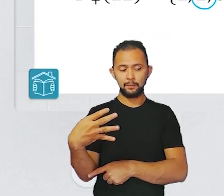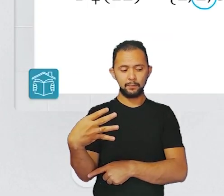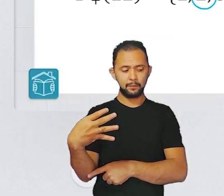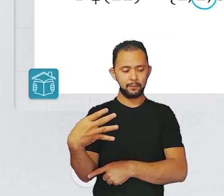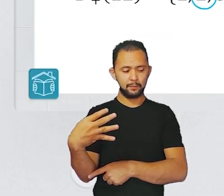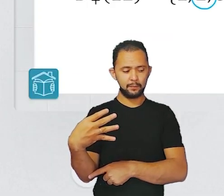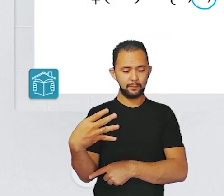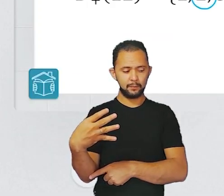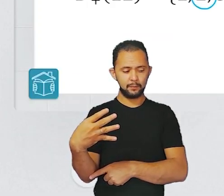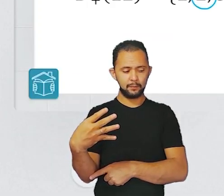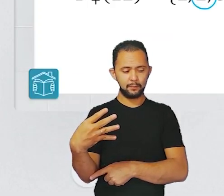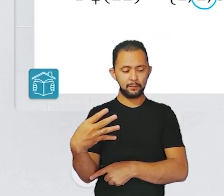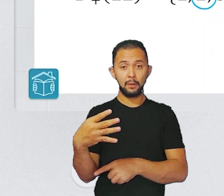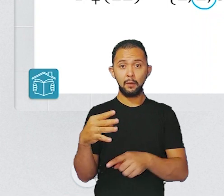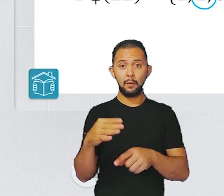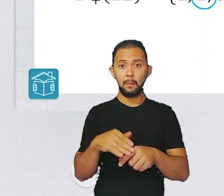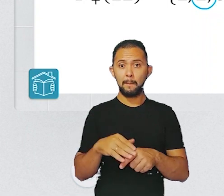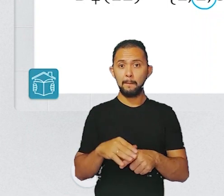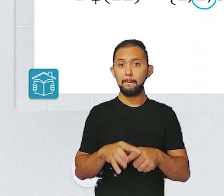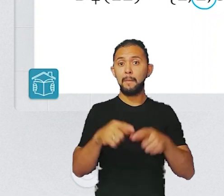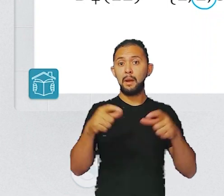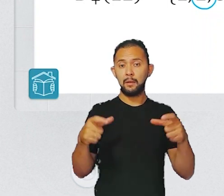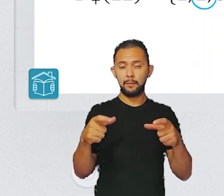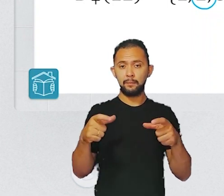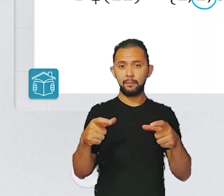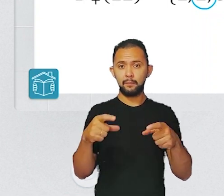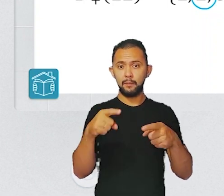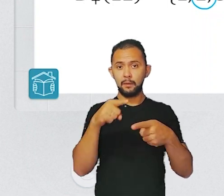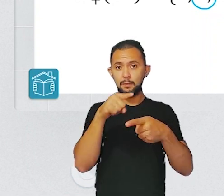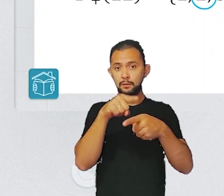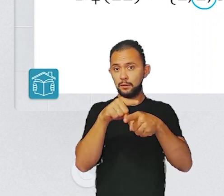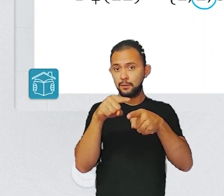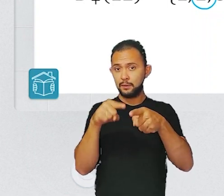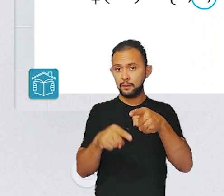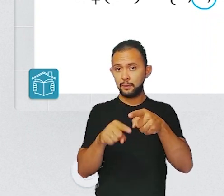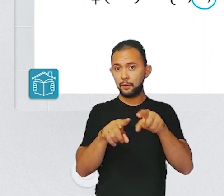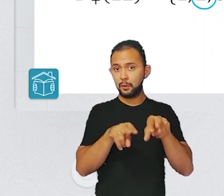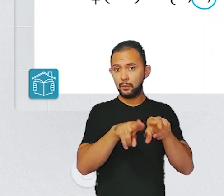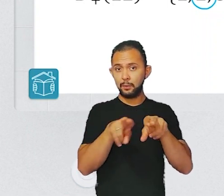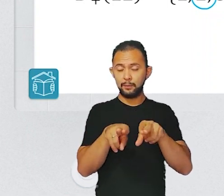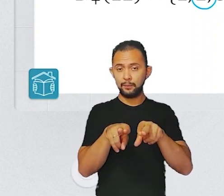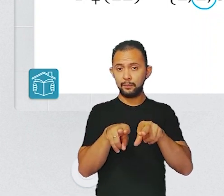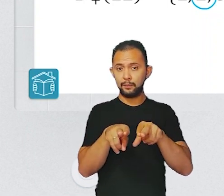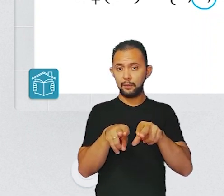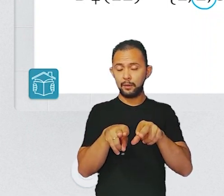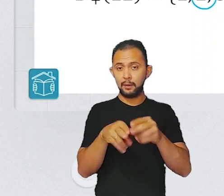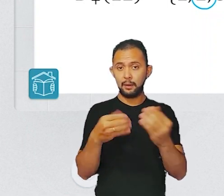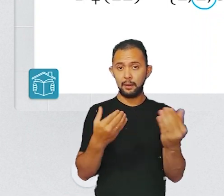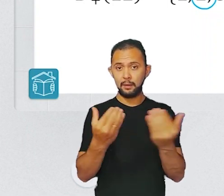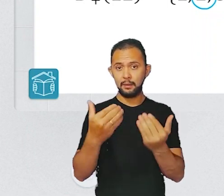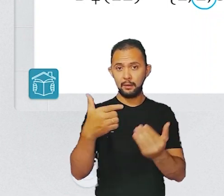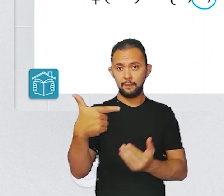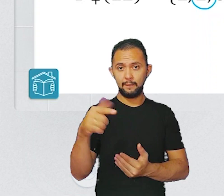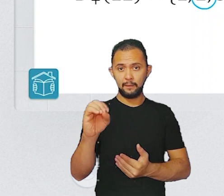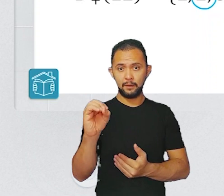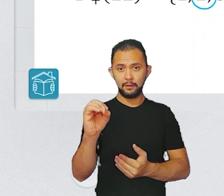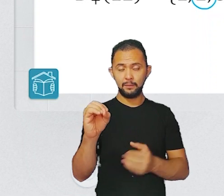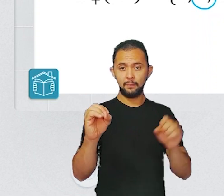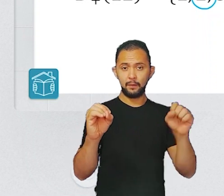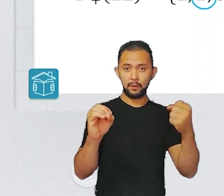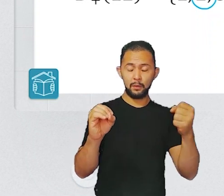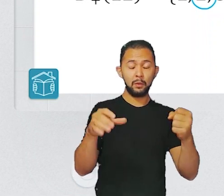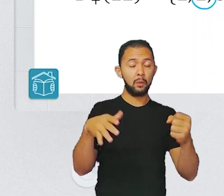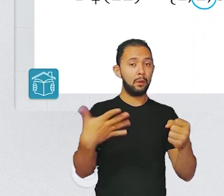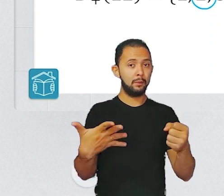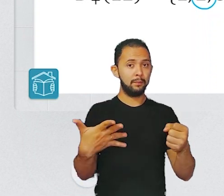Significa que o maior divisor comum entre 20 e 8 é o 4. E de fato, né, 4 divide o 20 e